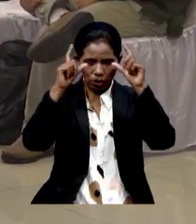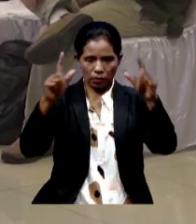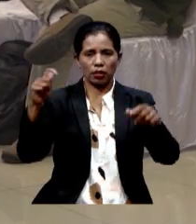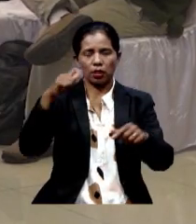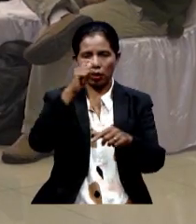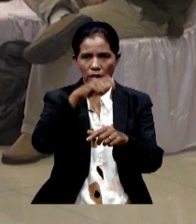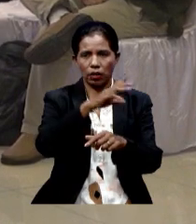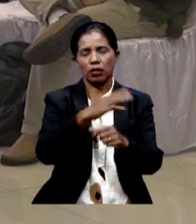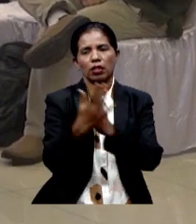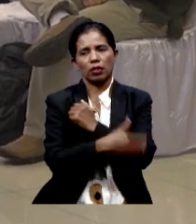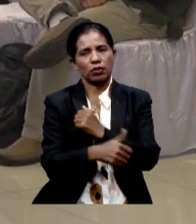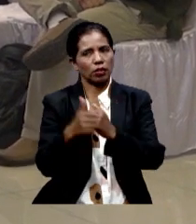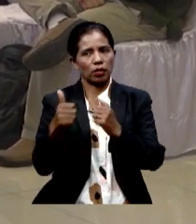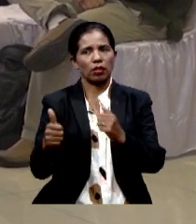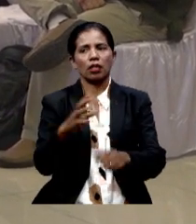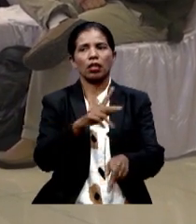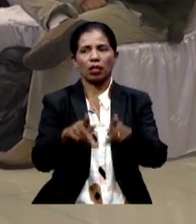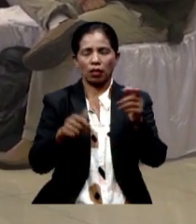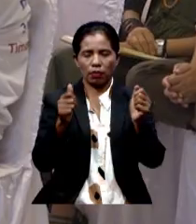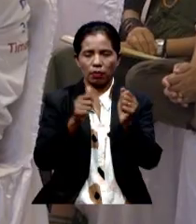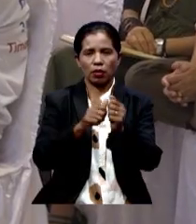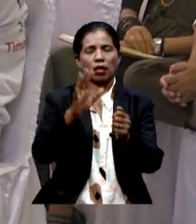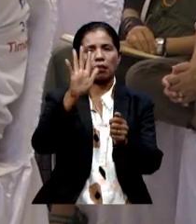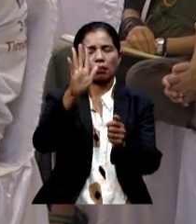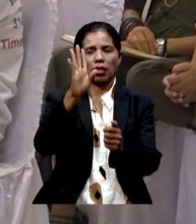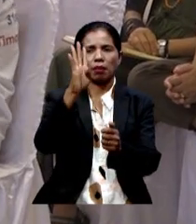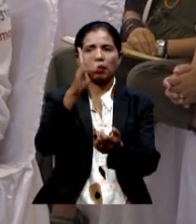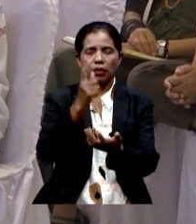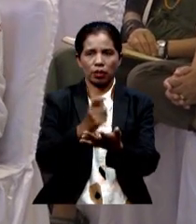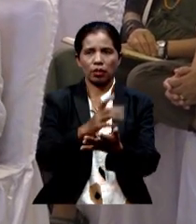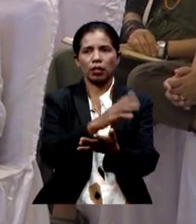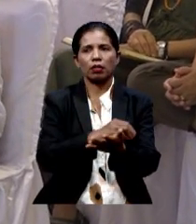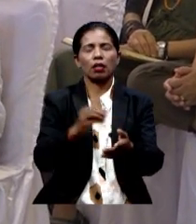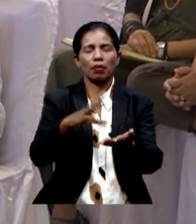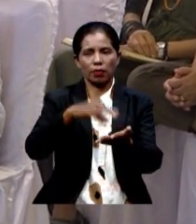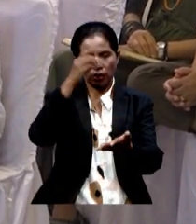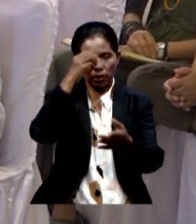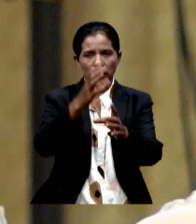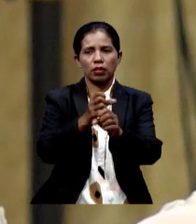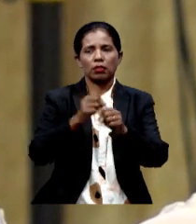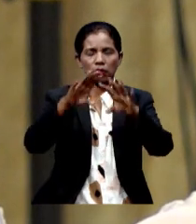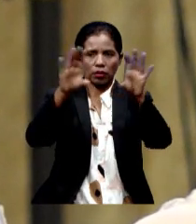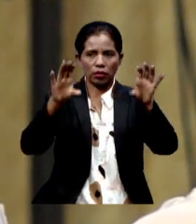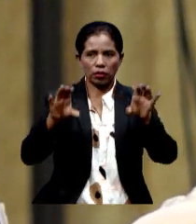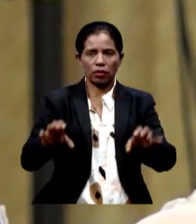no Nação Seluktan, o total é Marihun Hat Liu Maktuir Ona, no curso Ne Simu Certificado Rússia